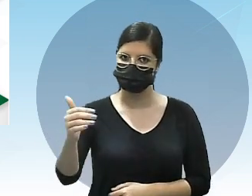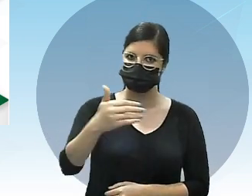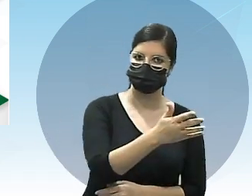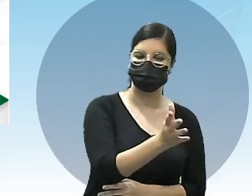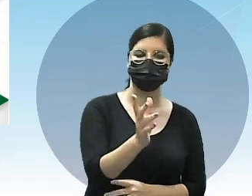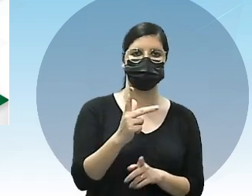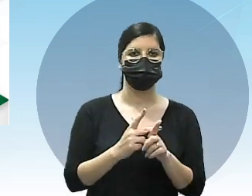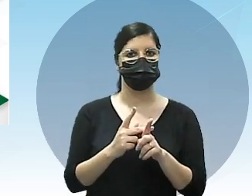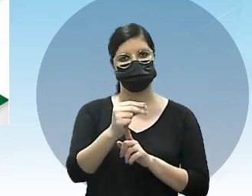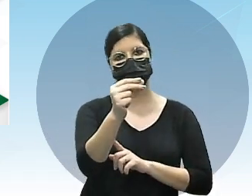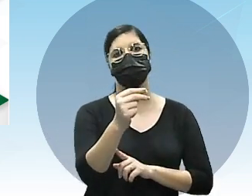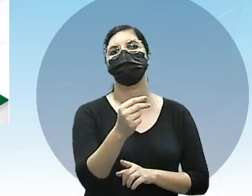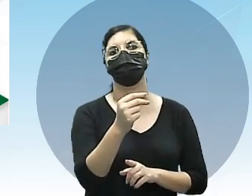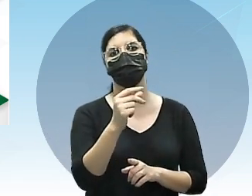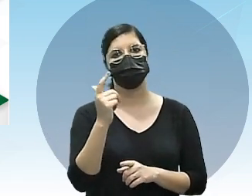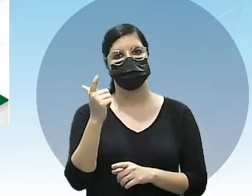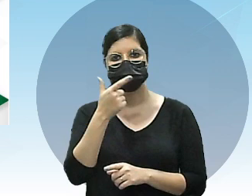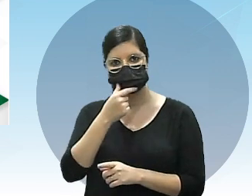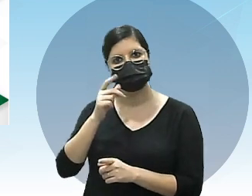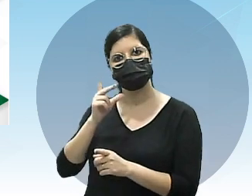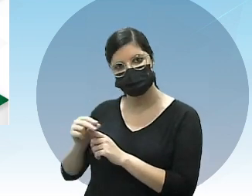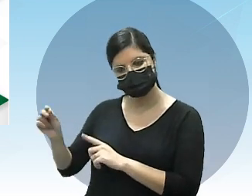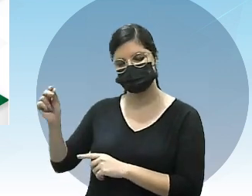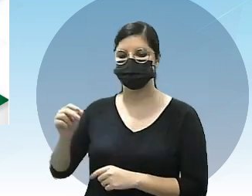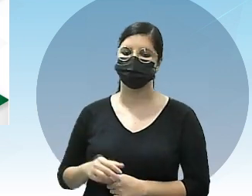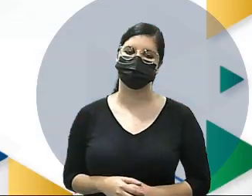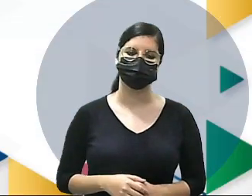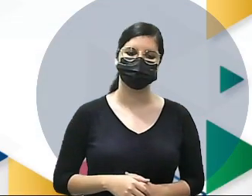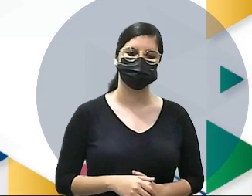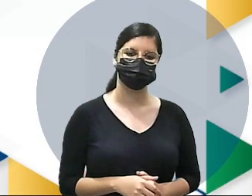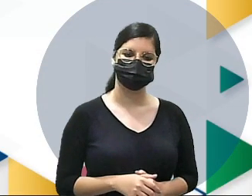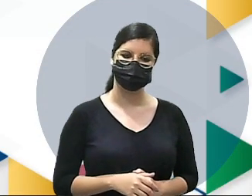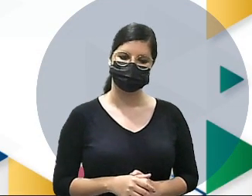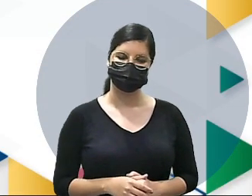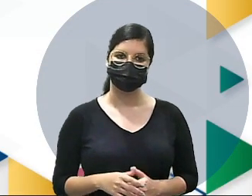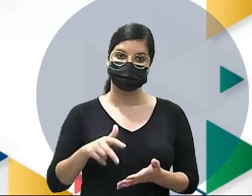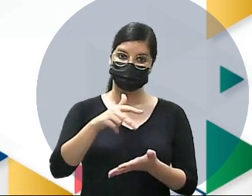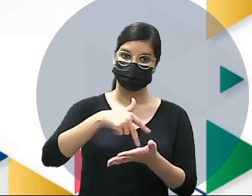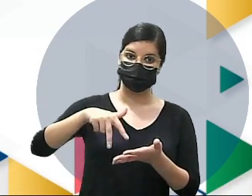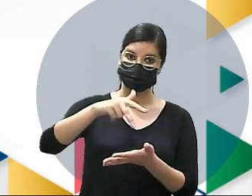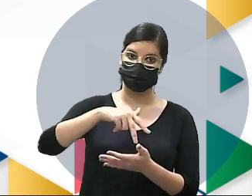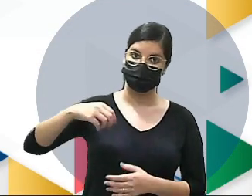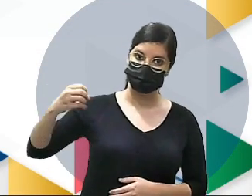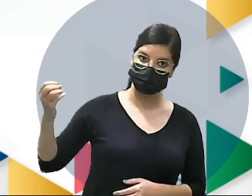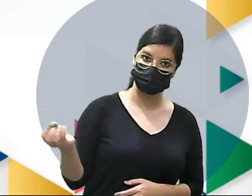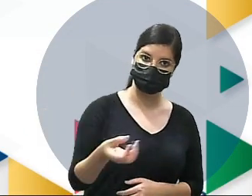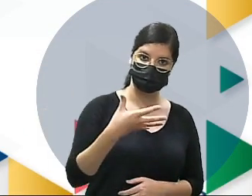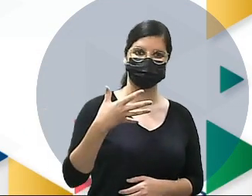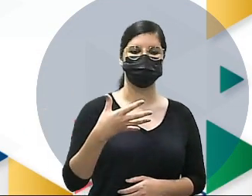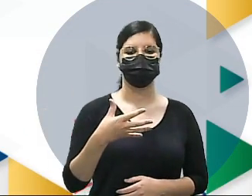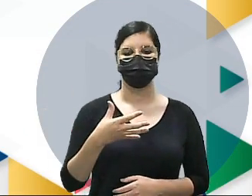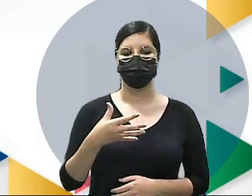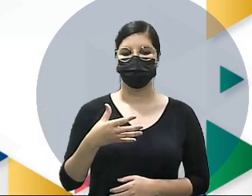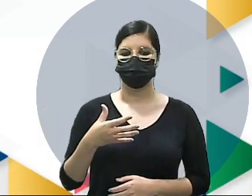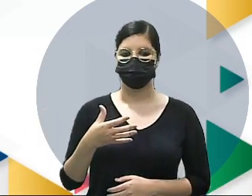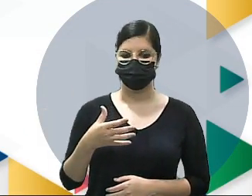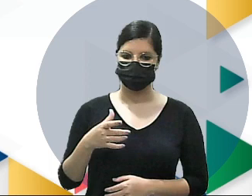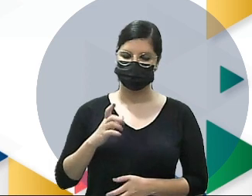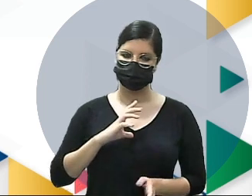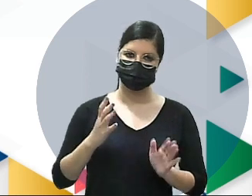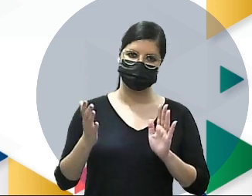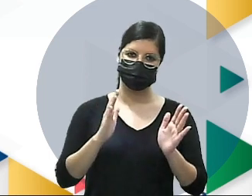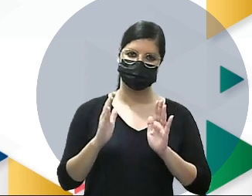conseguiu tanto vencer o labirinto contra o próprio Minotauro é a dança moderna não vai ela vem ali